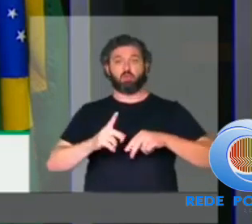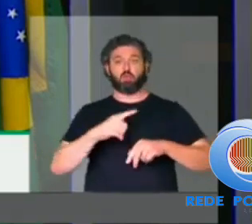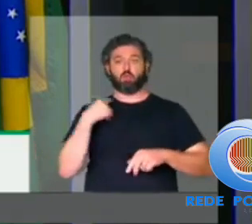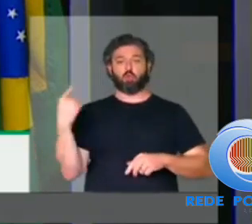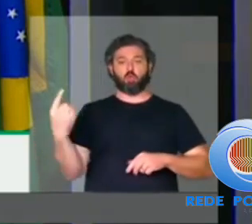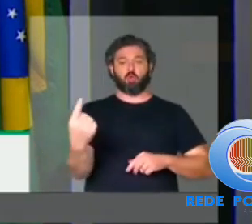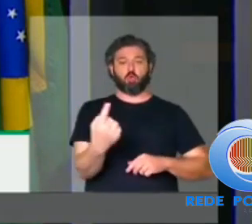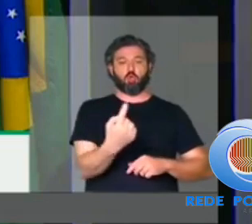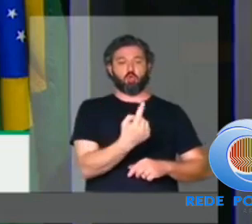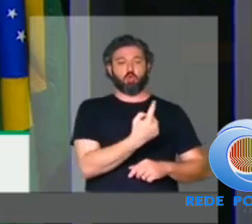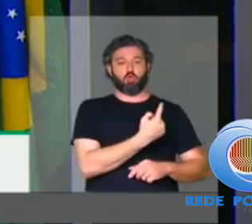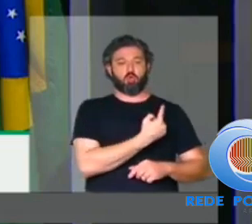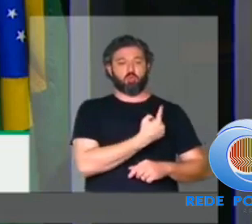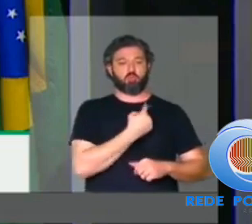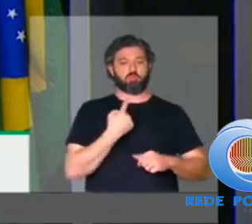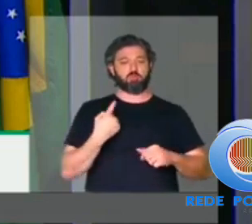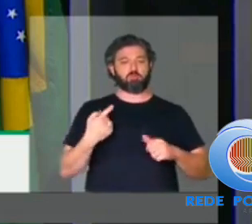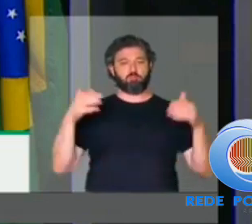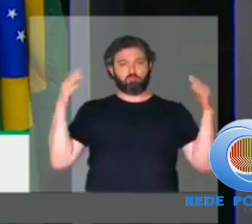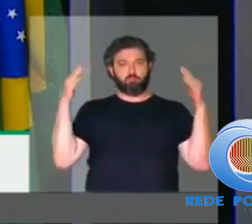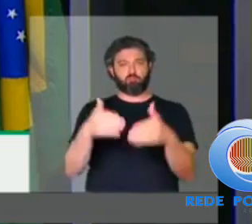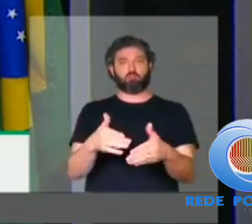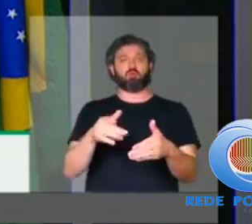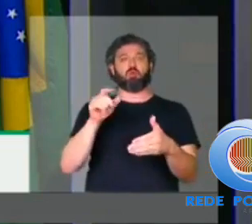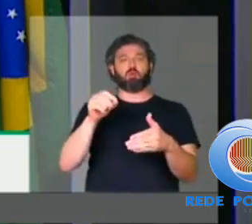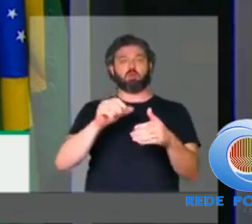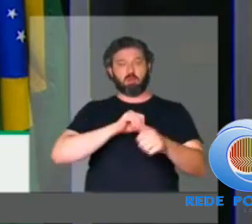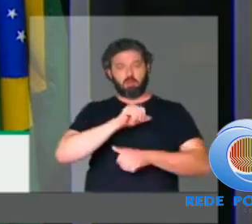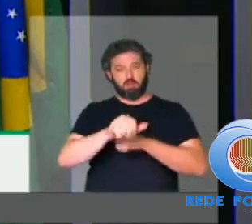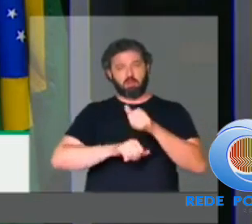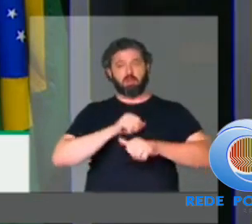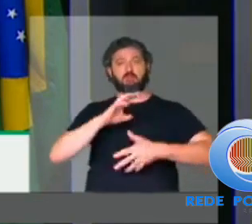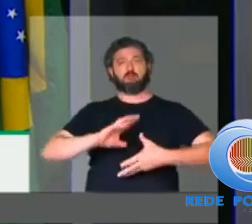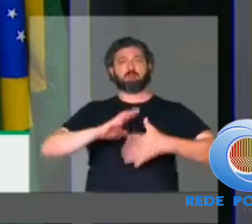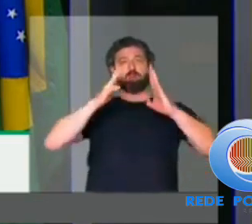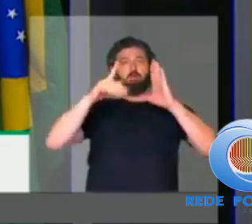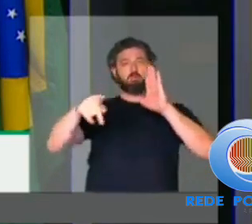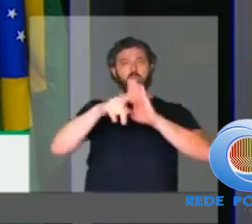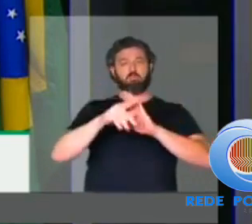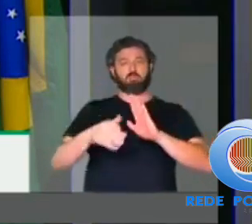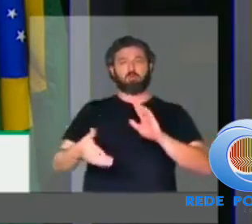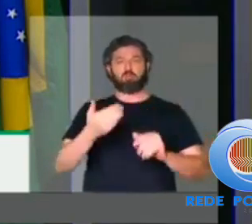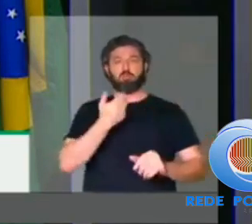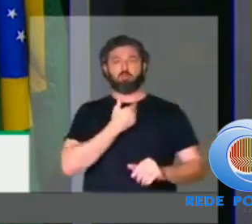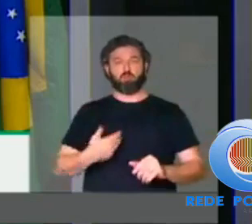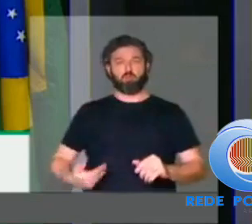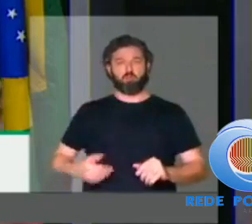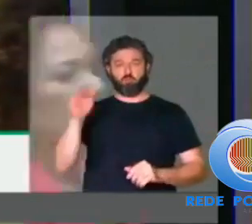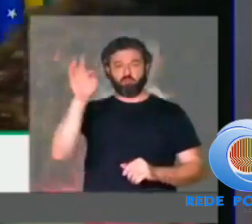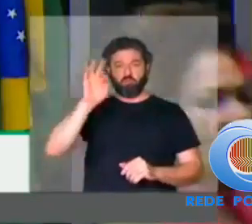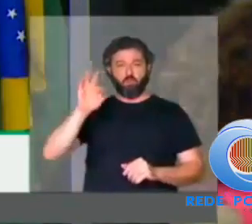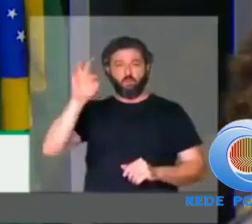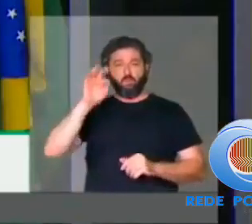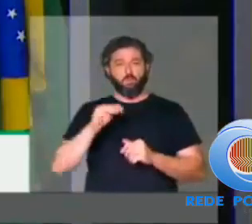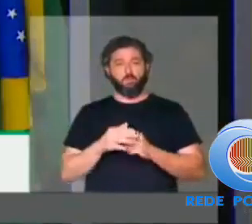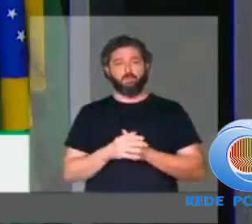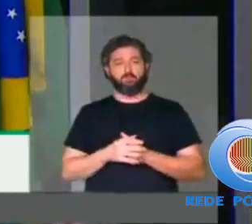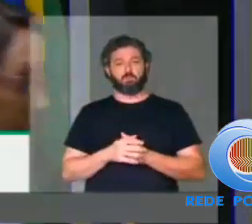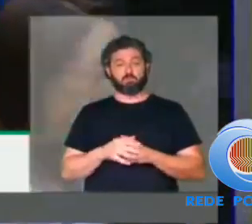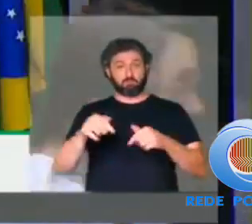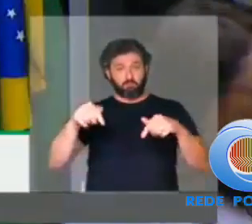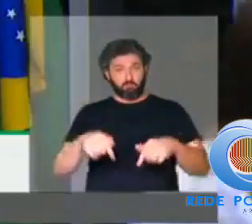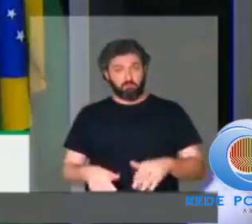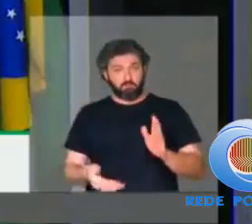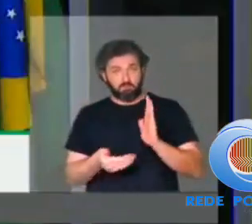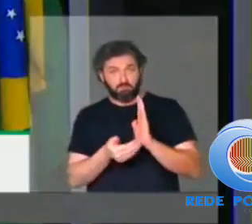todos nós temos que nos voltar às reformas propostas pelo governo federal. Aqui